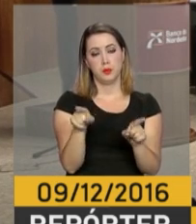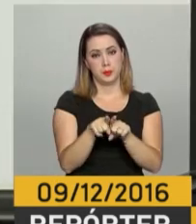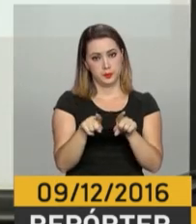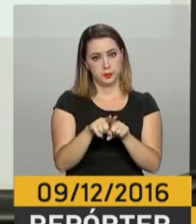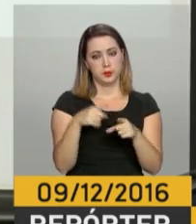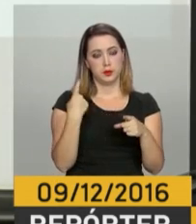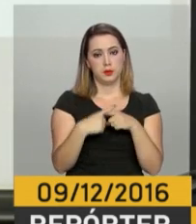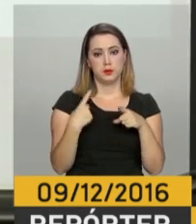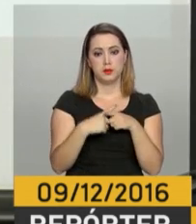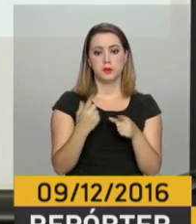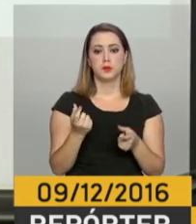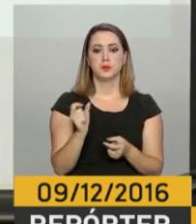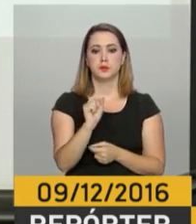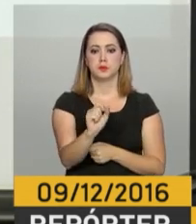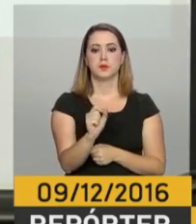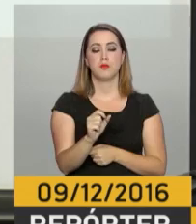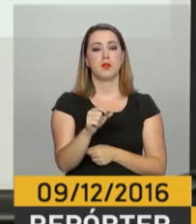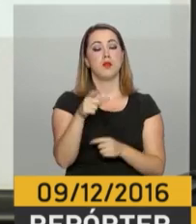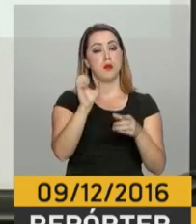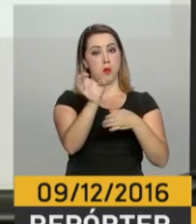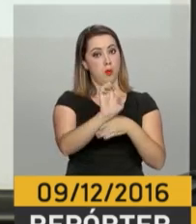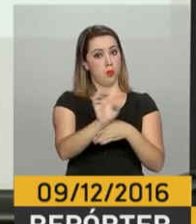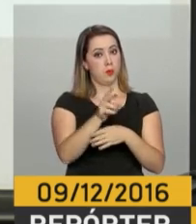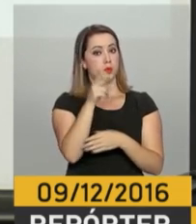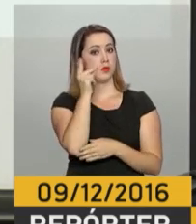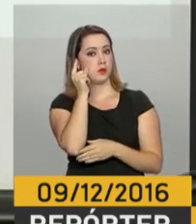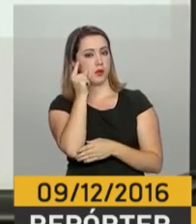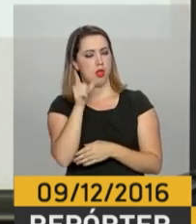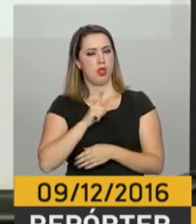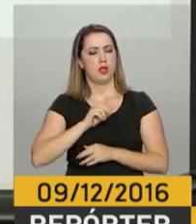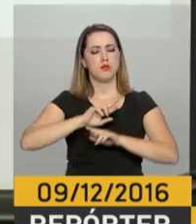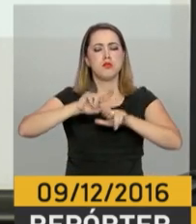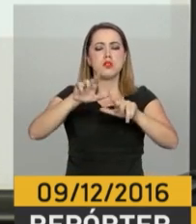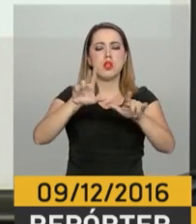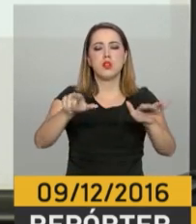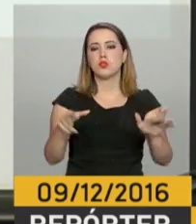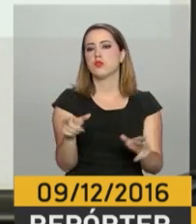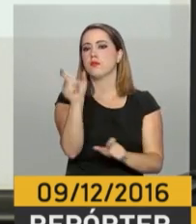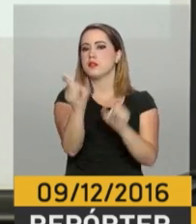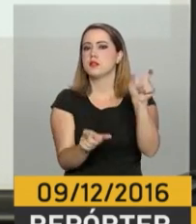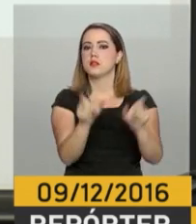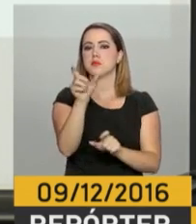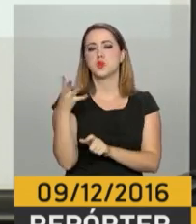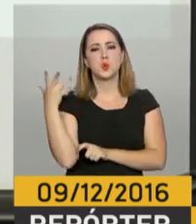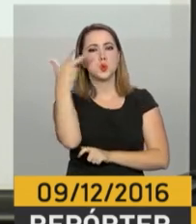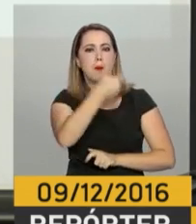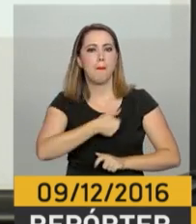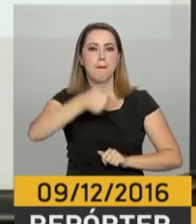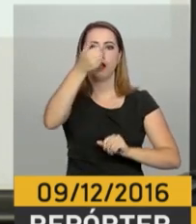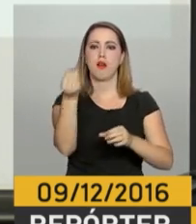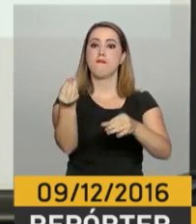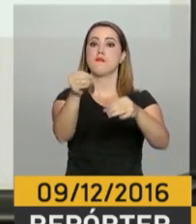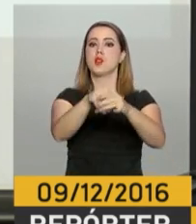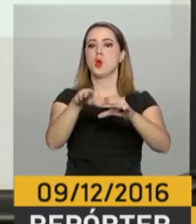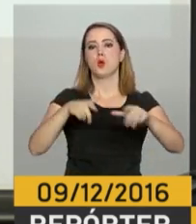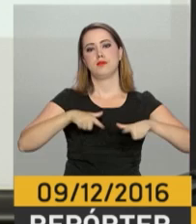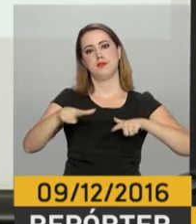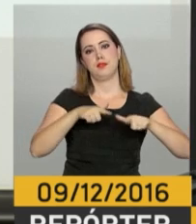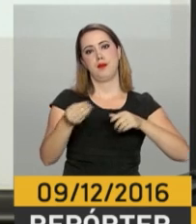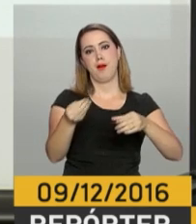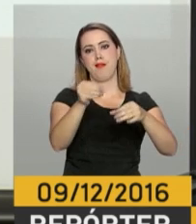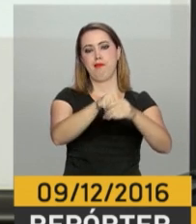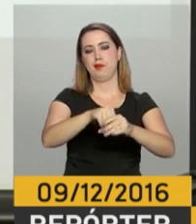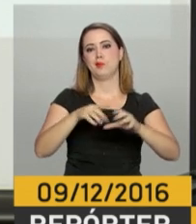também, convenhamos, o Ceará tem representantes no Congresso Nacional extraordinários. Não preciso falar reiteradamente do